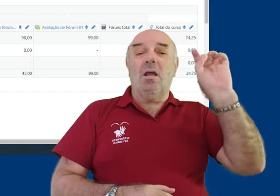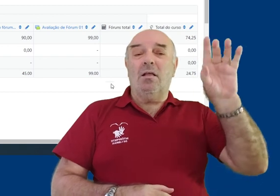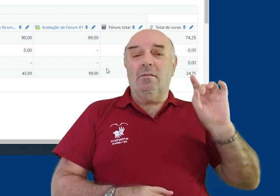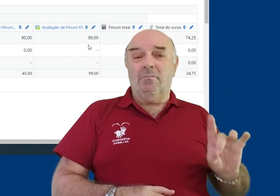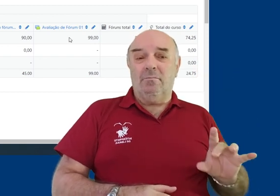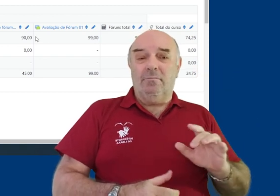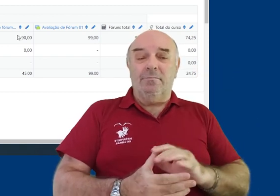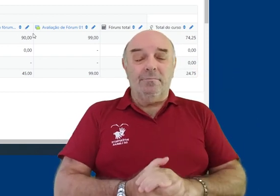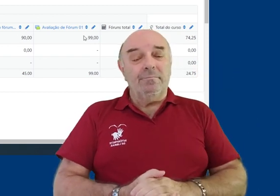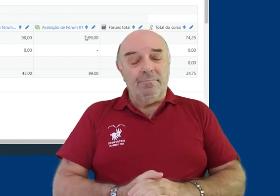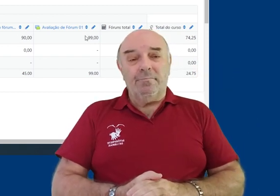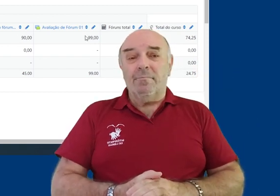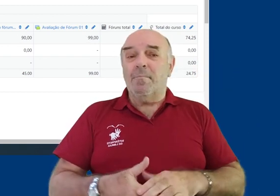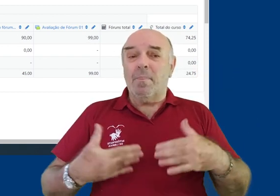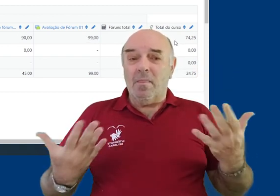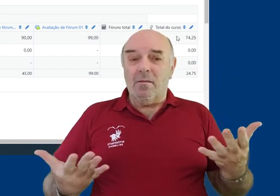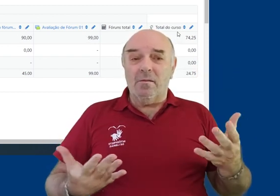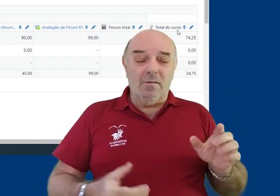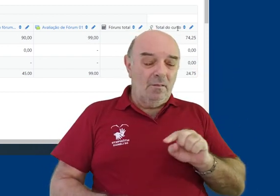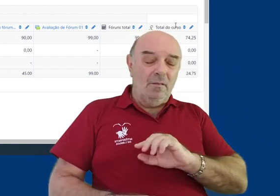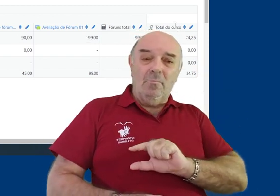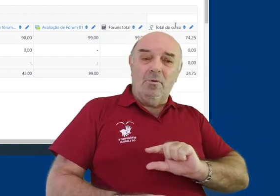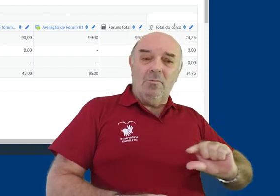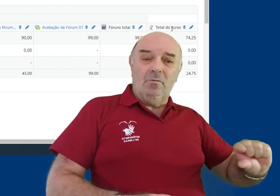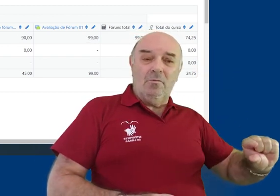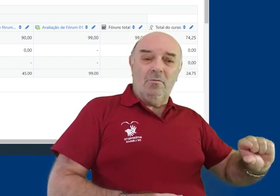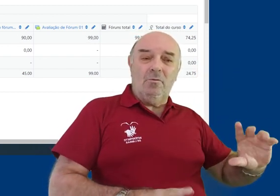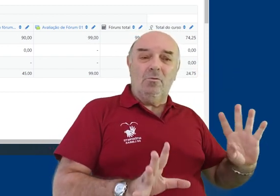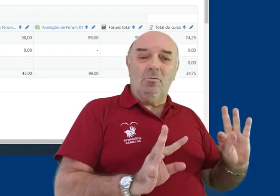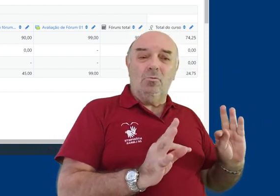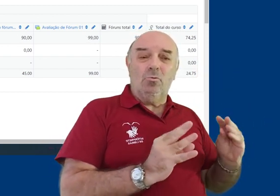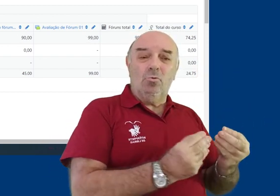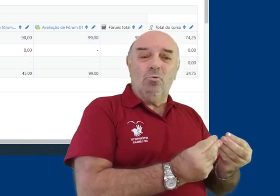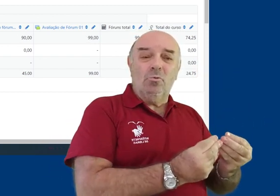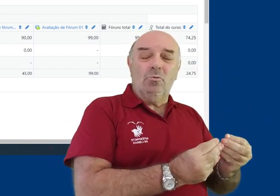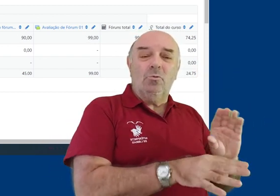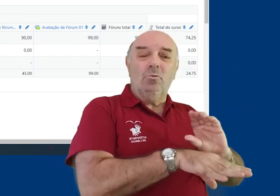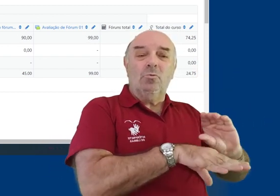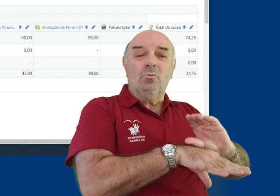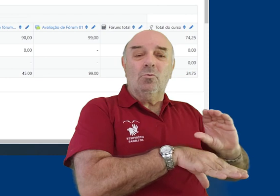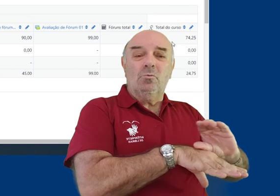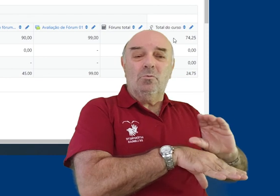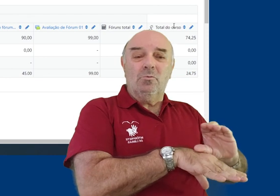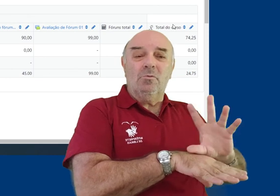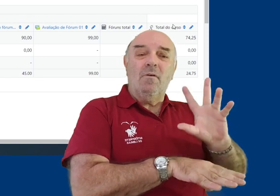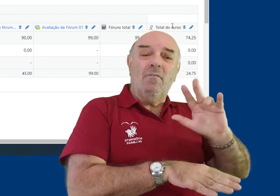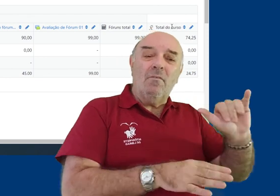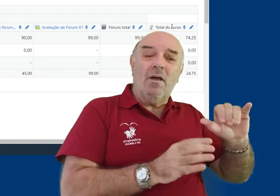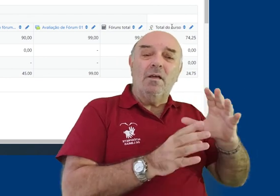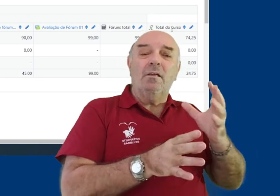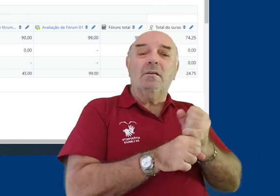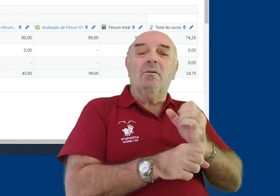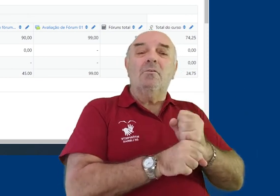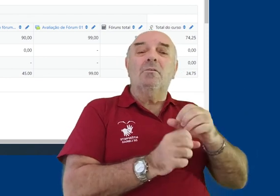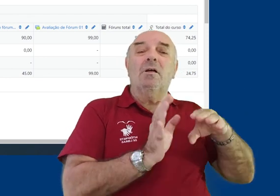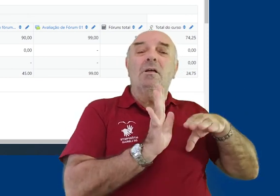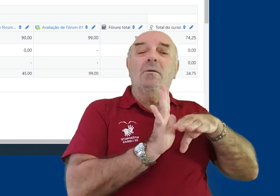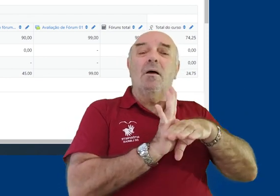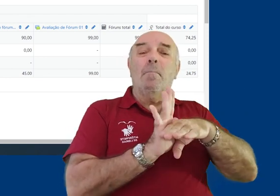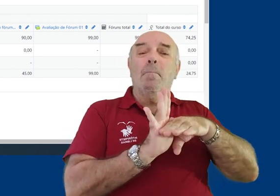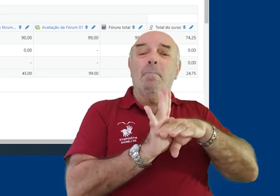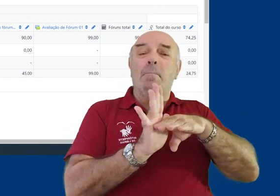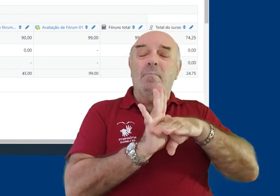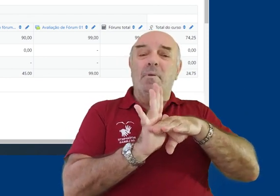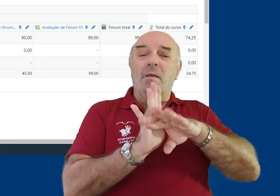avaliações dos fóruns e o total do curso. E como vimos, vai calcular